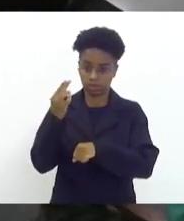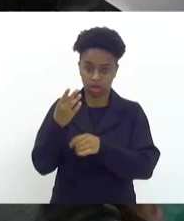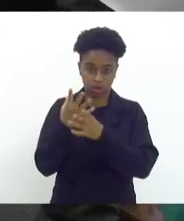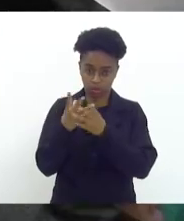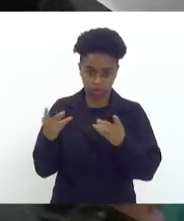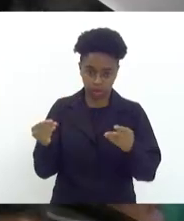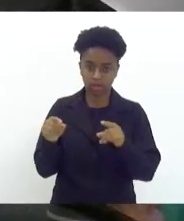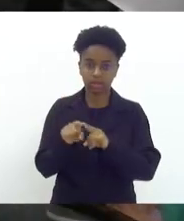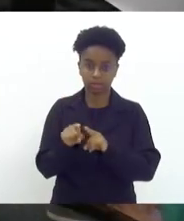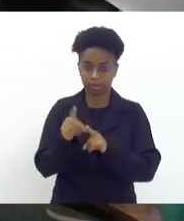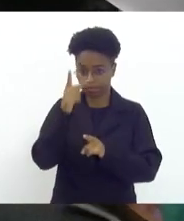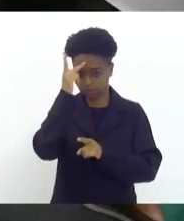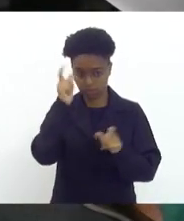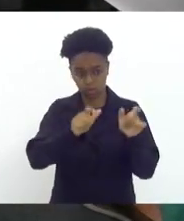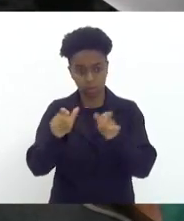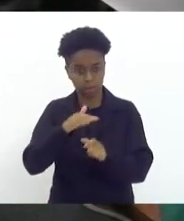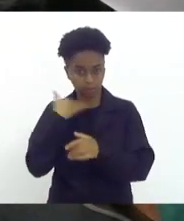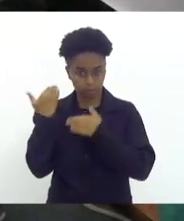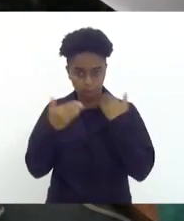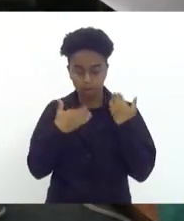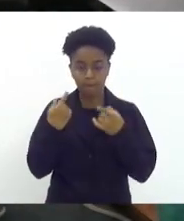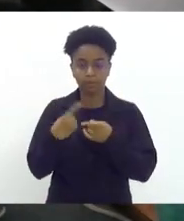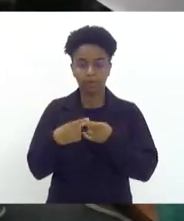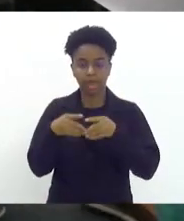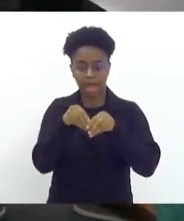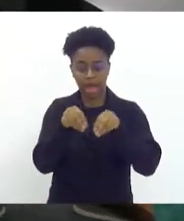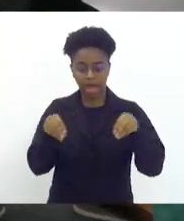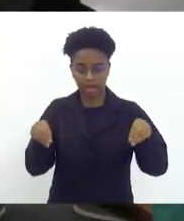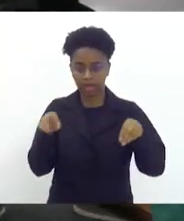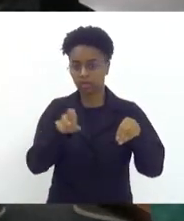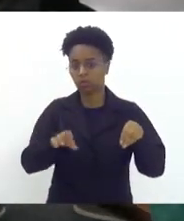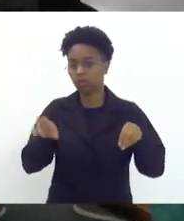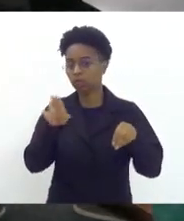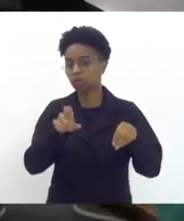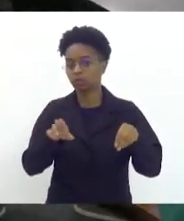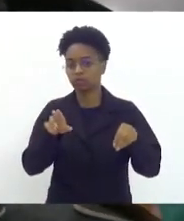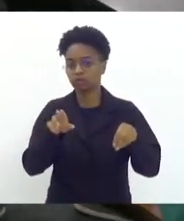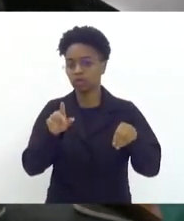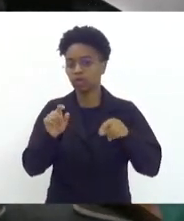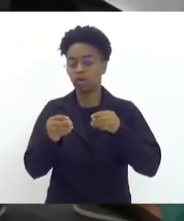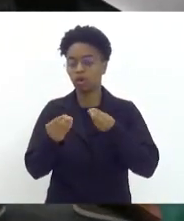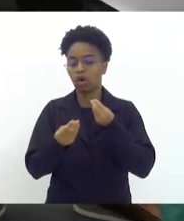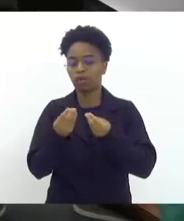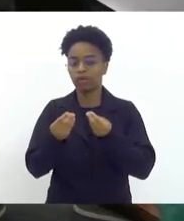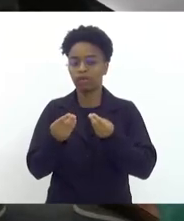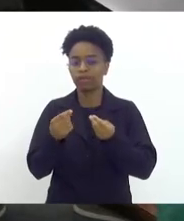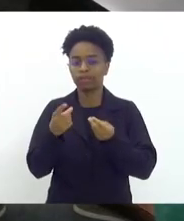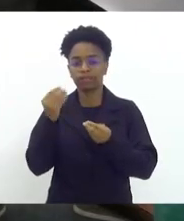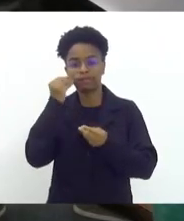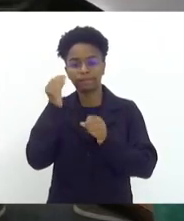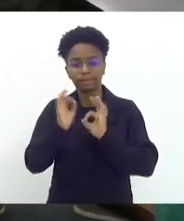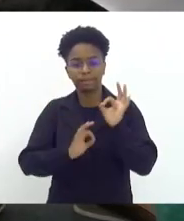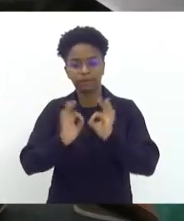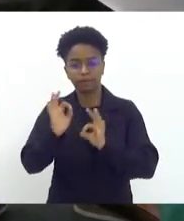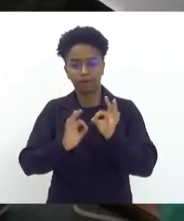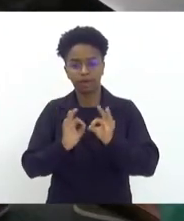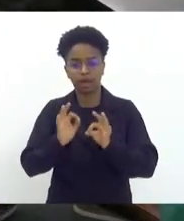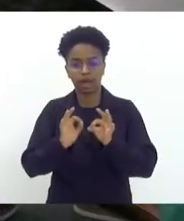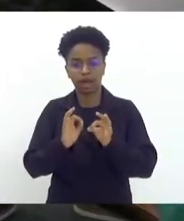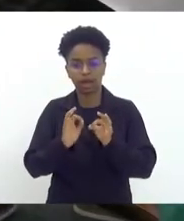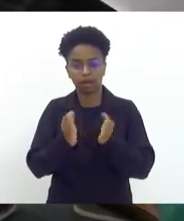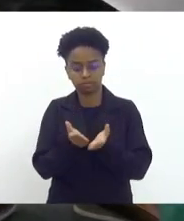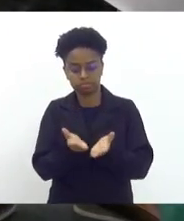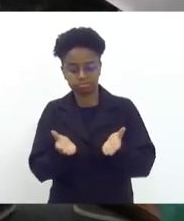que mata a sílicosa areia era usada para abrasivo para preparar os cascos